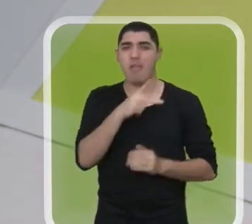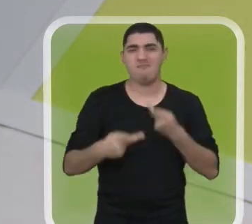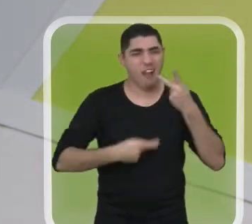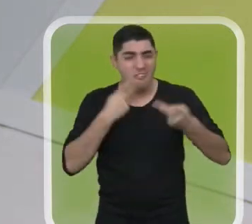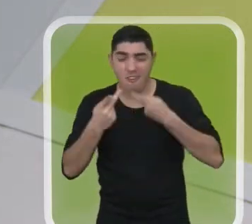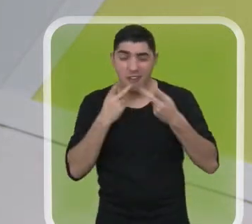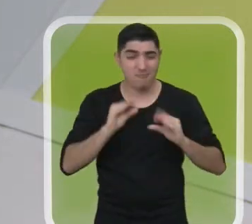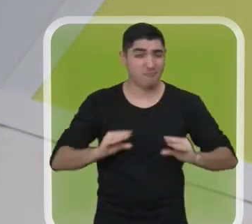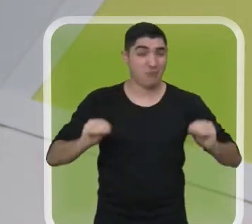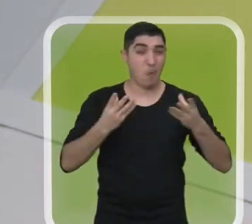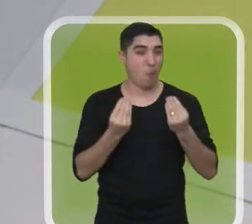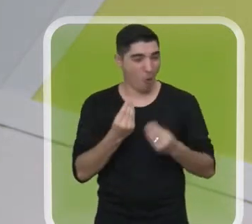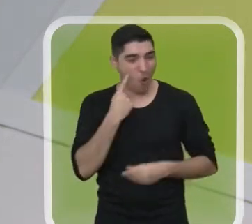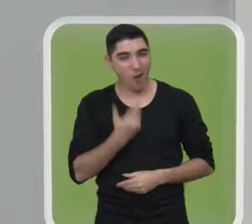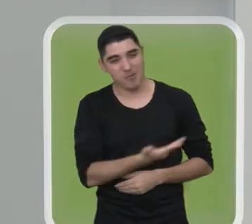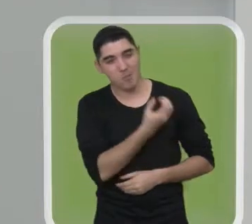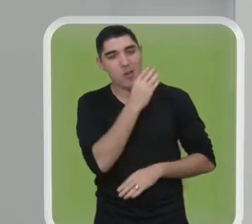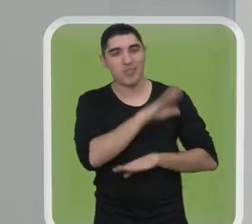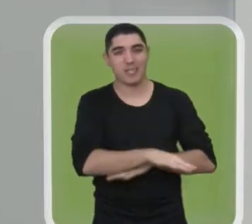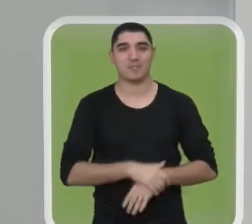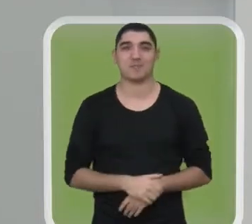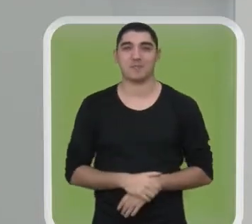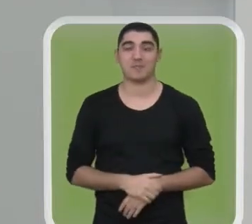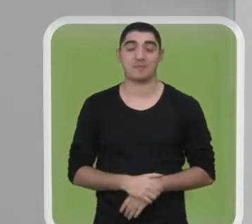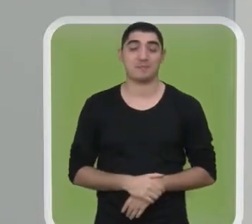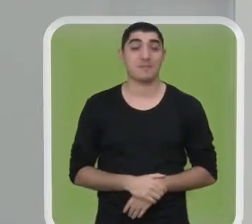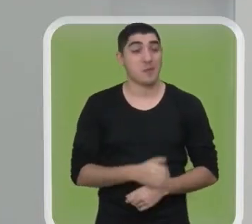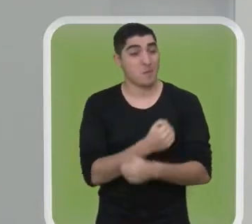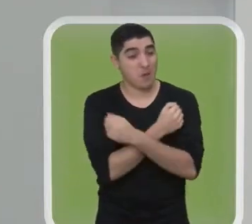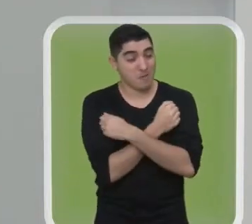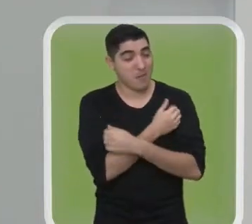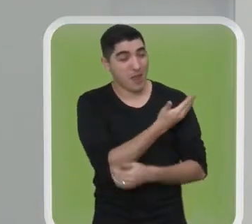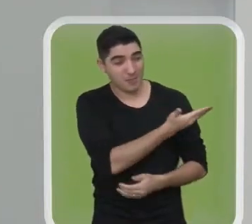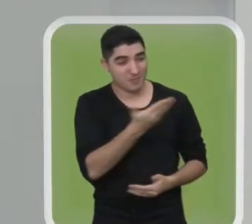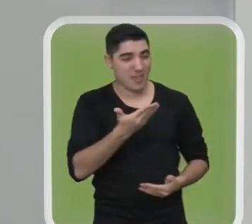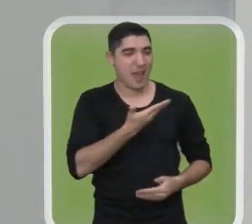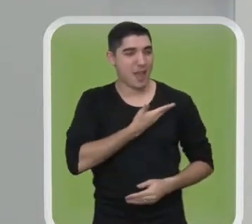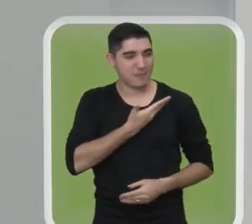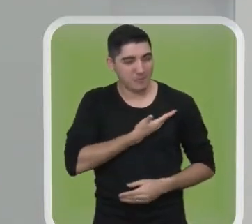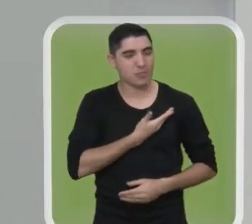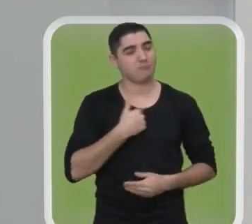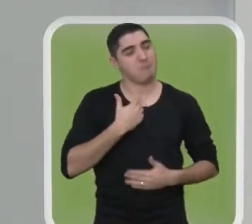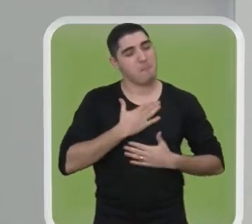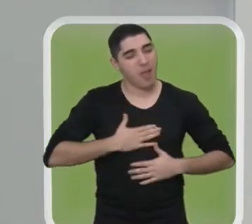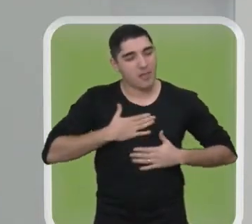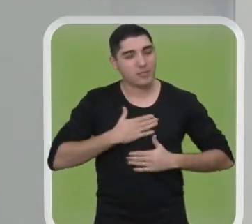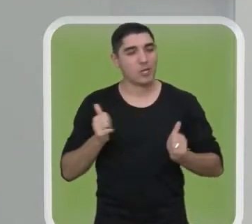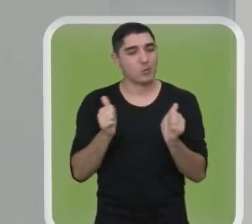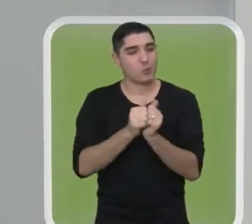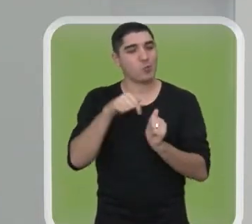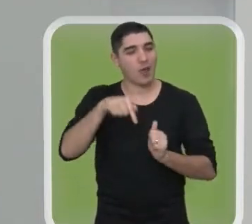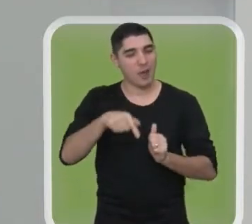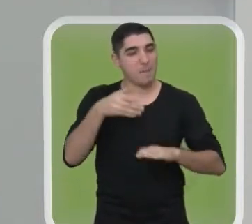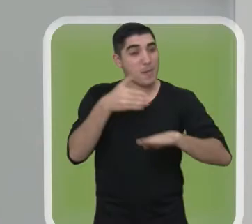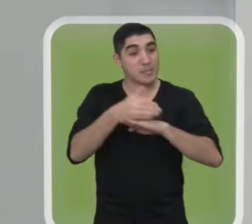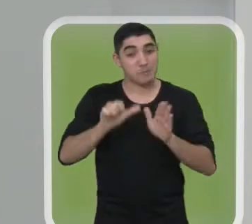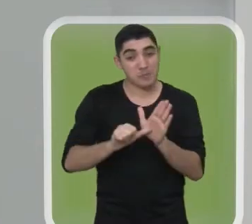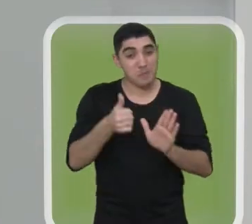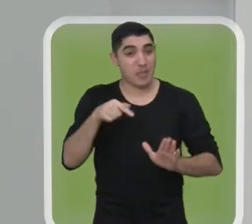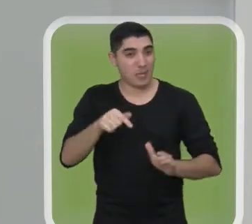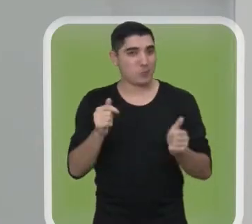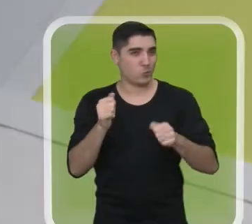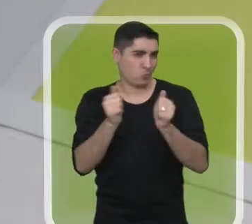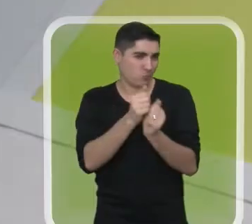tá com a gente. Tudo bem, Edson? Boa tarde. Um abraço, Vieira. Abraço, amigos da TV Câmara. Um prazer estar participando pela primeira vez do programa com